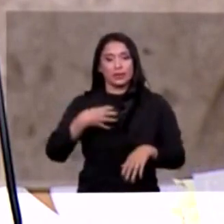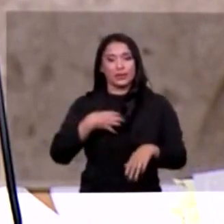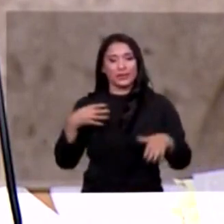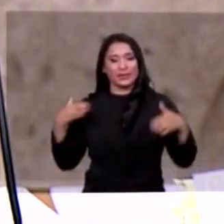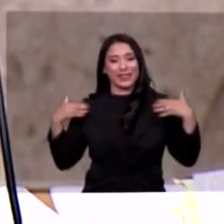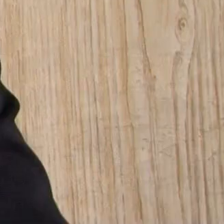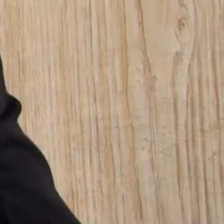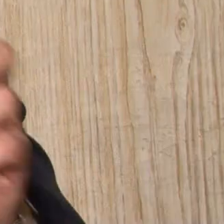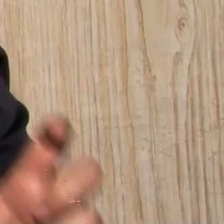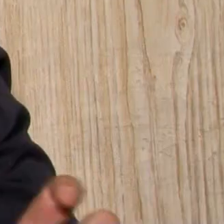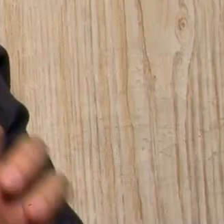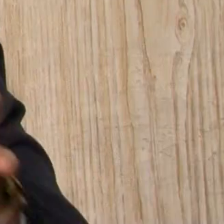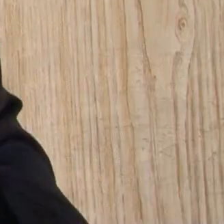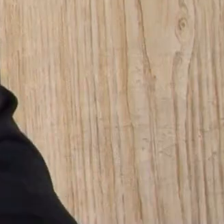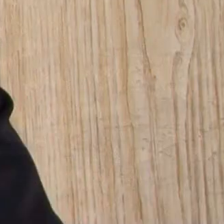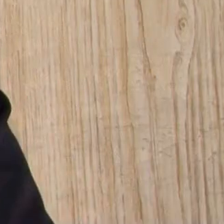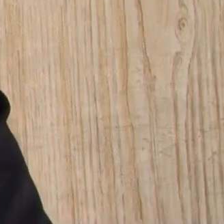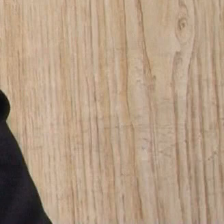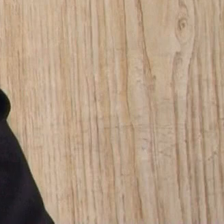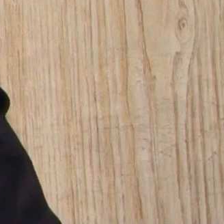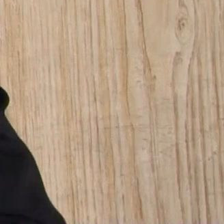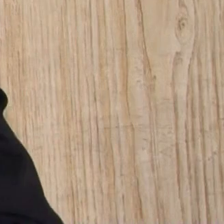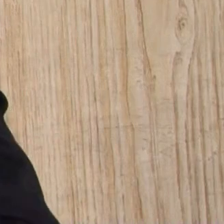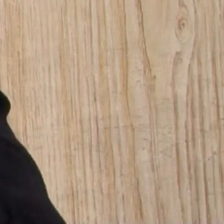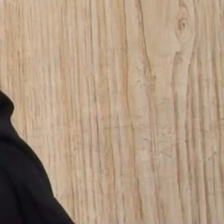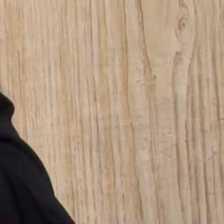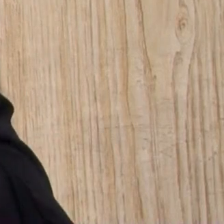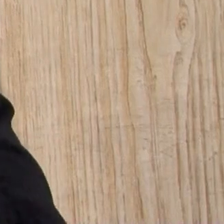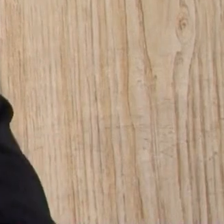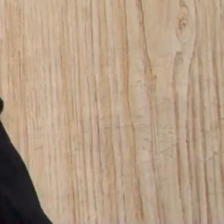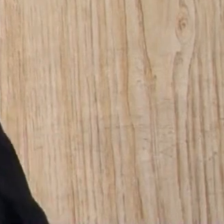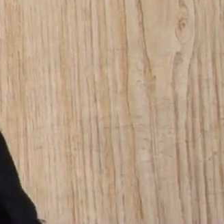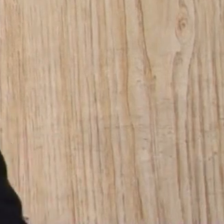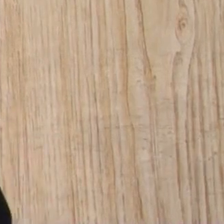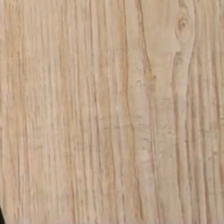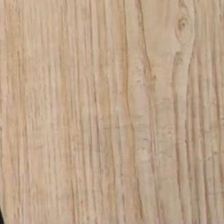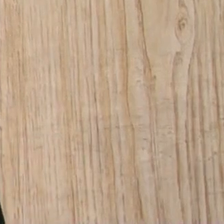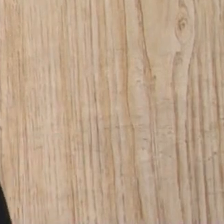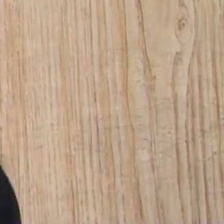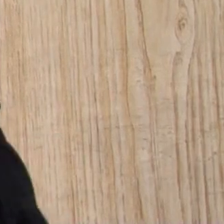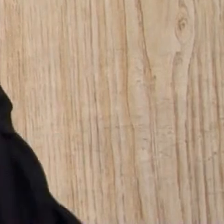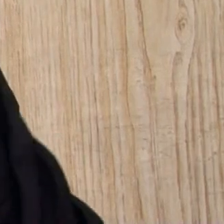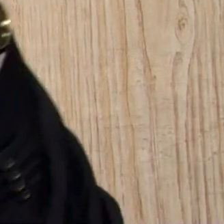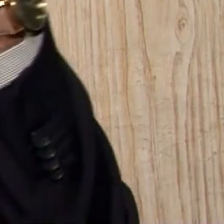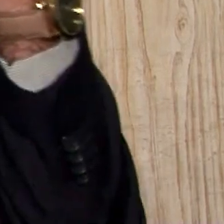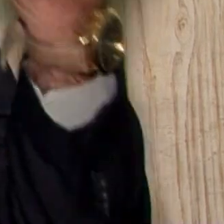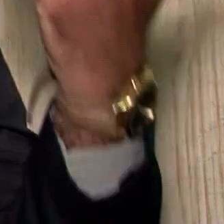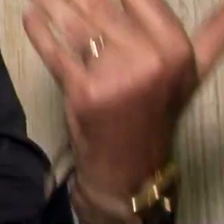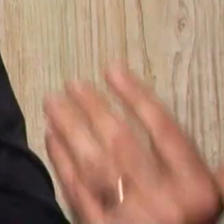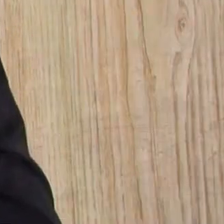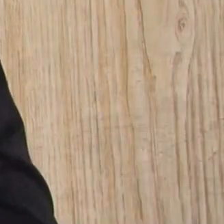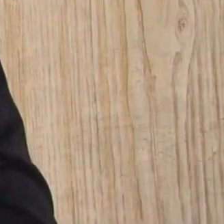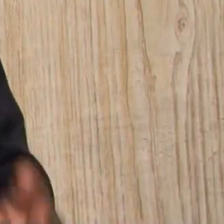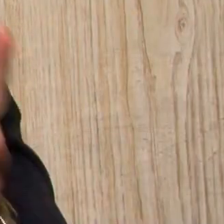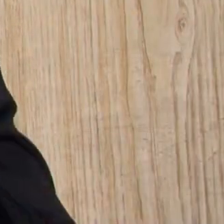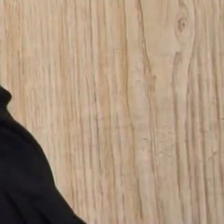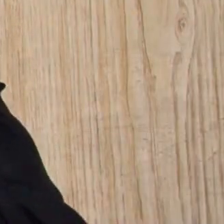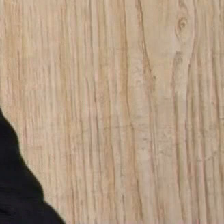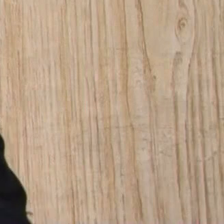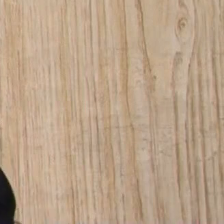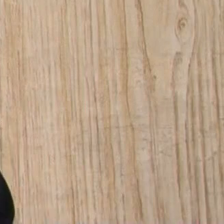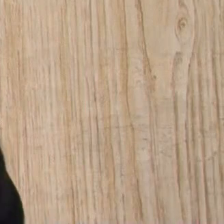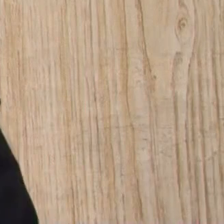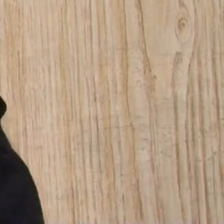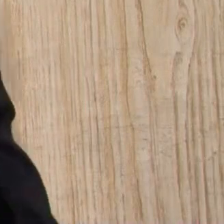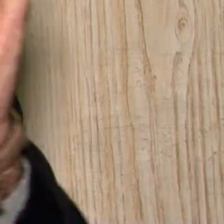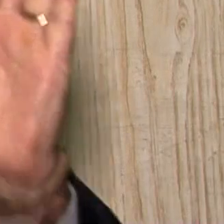pelos tribunais hoje nós vamos com juíza de garantias que tem um prazo de 12 anos para começar o magistrado vai